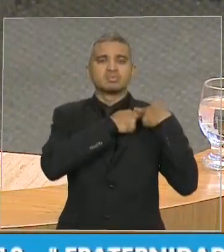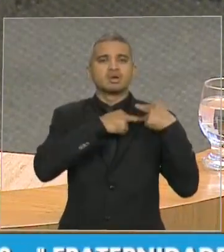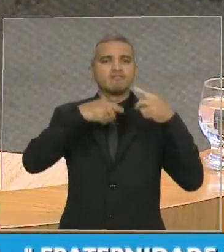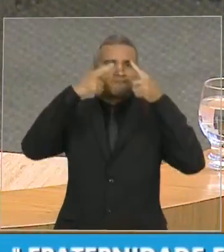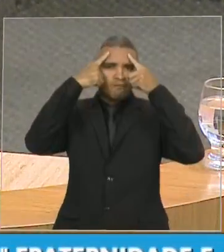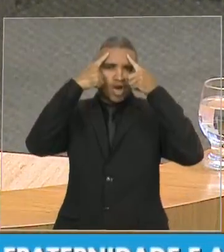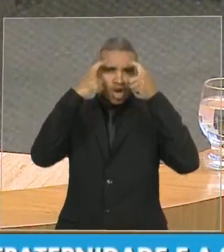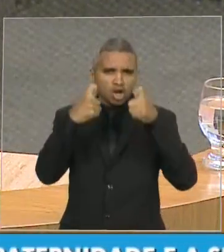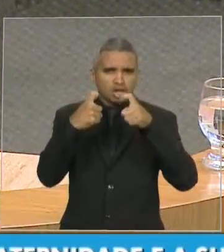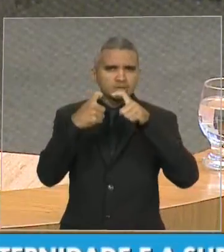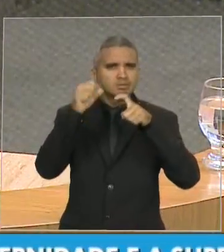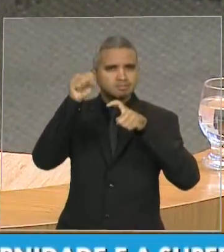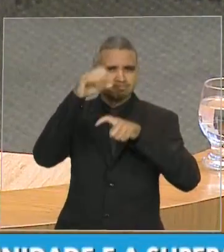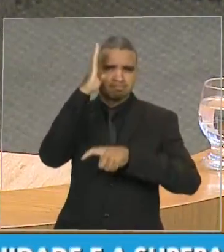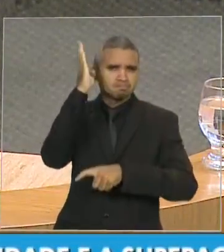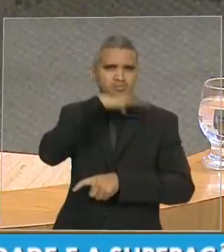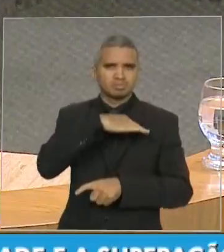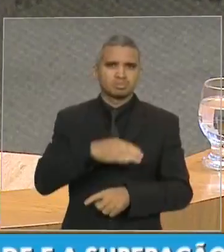um mal.